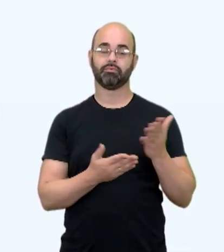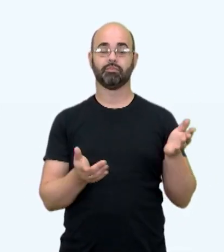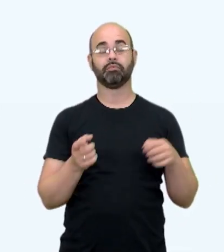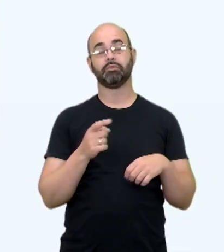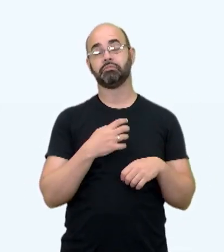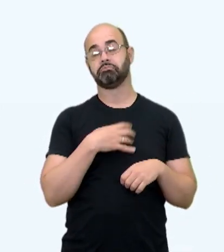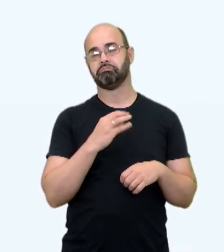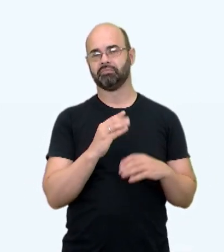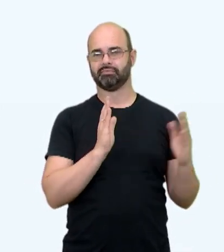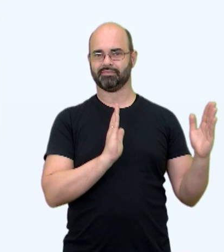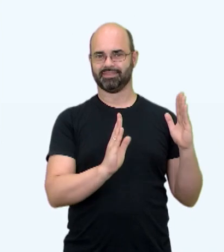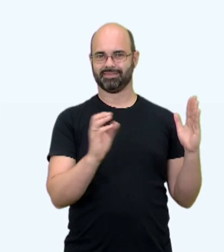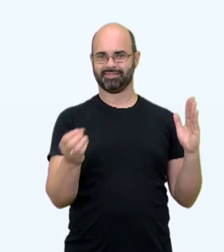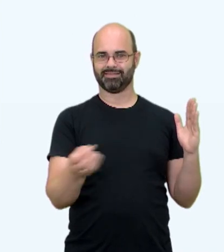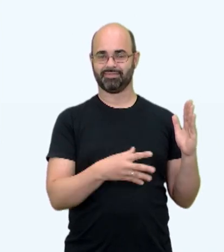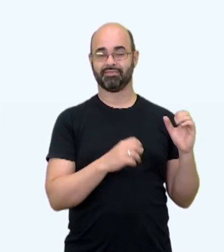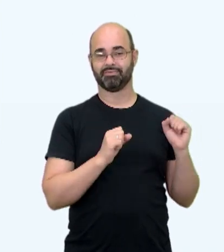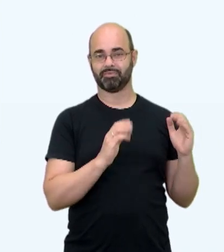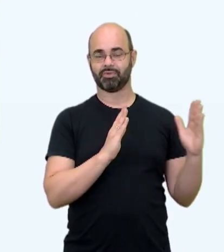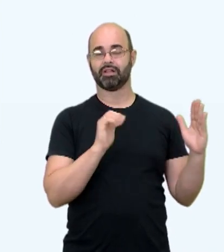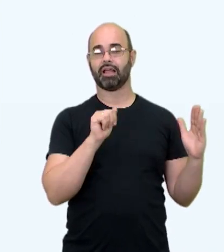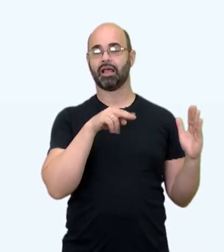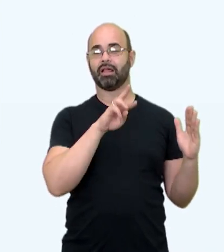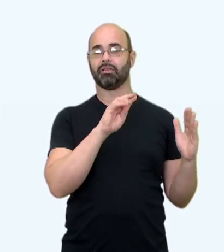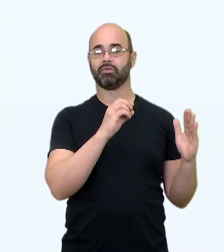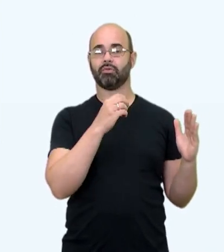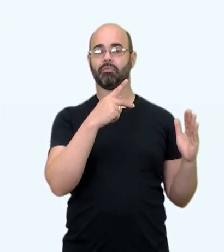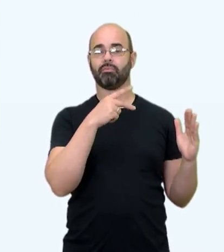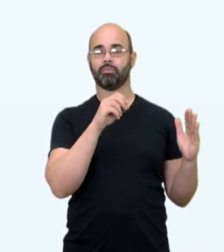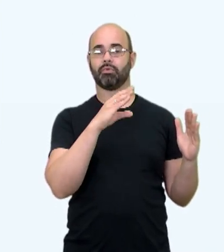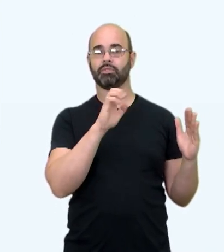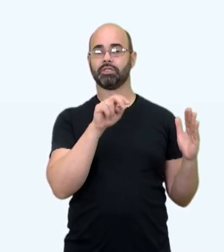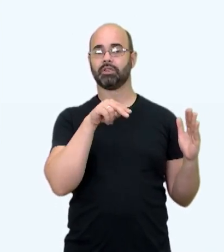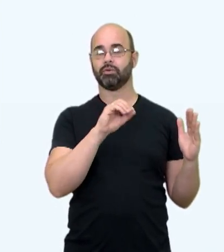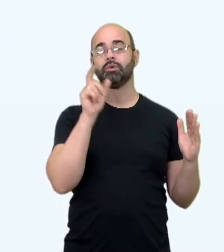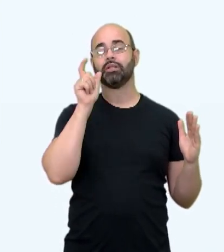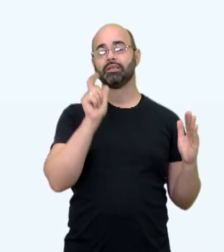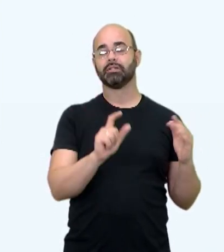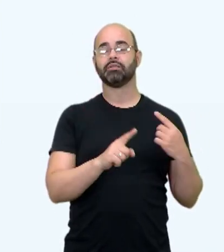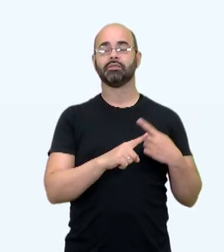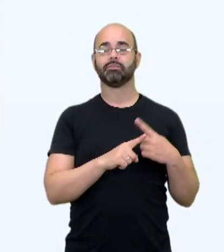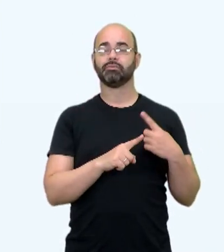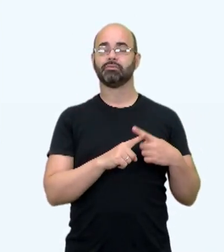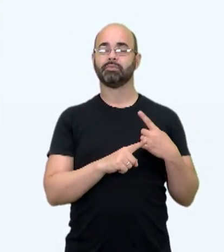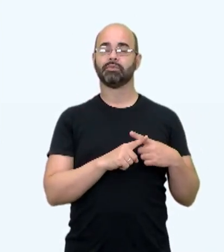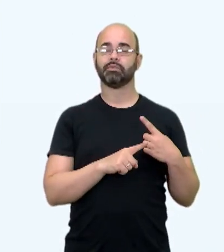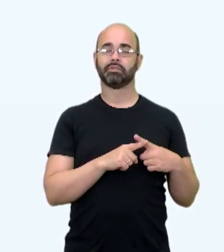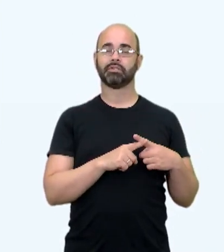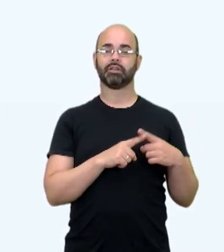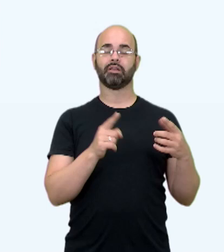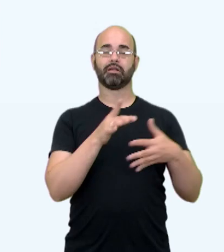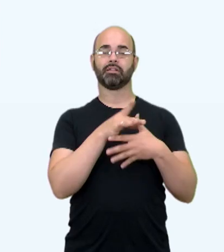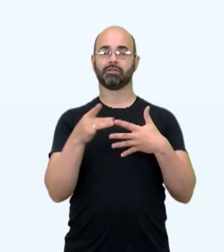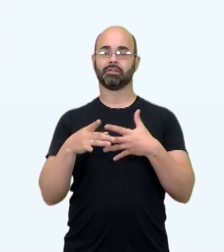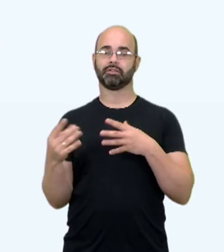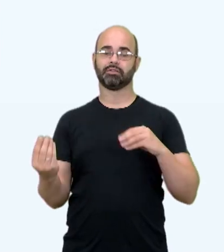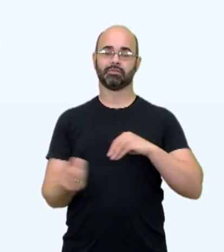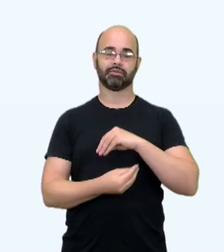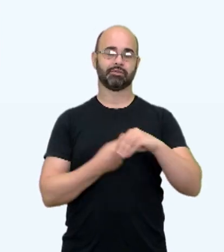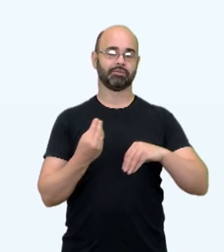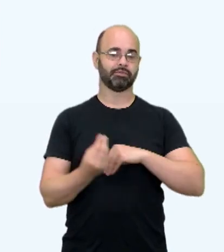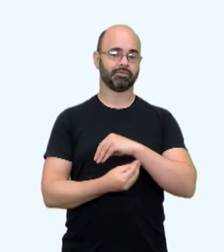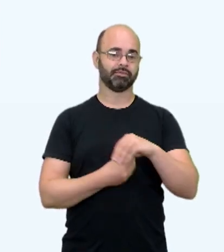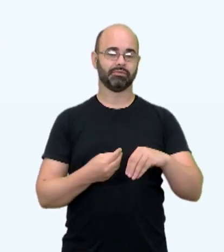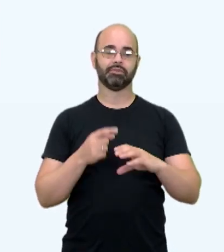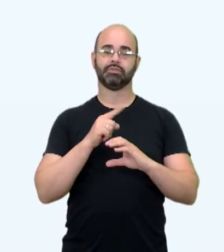né, do antropoceno, é uma discussão muito interessante porque ela tem um caráter multidisciplinar, né? Ela envolve